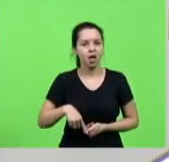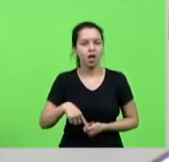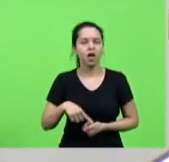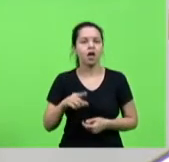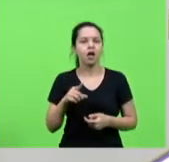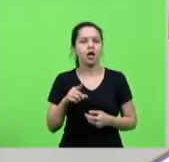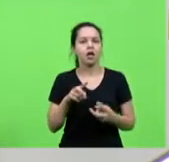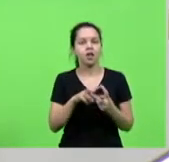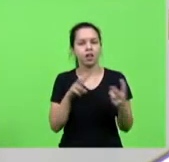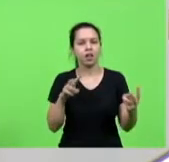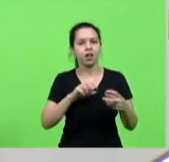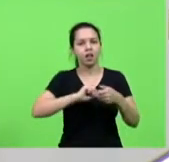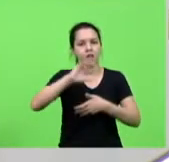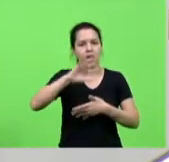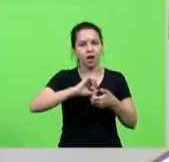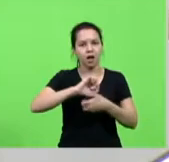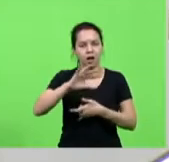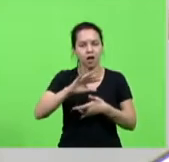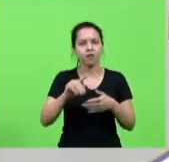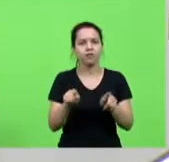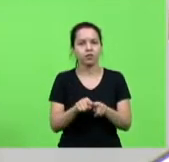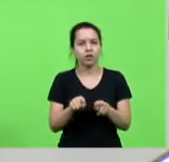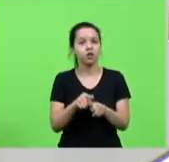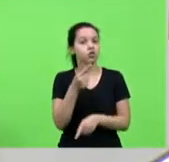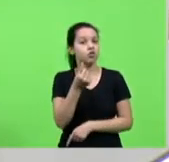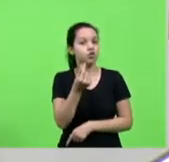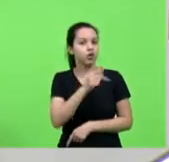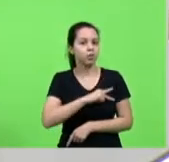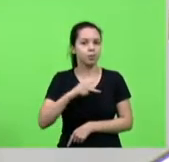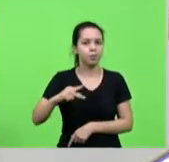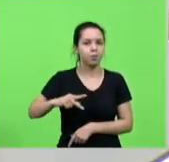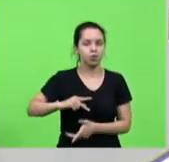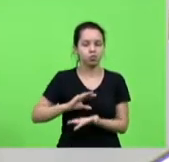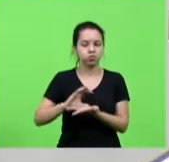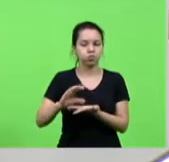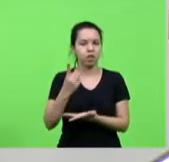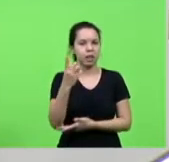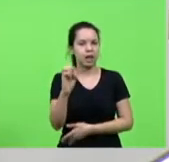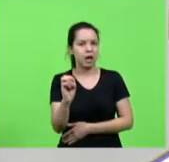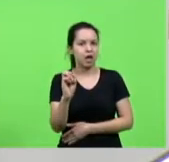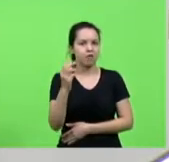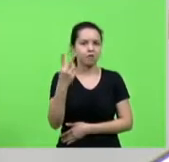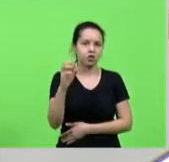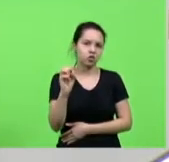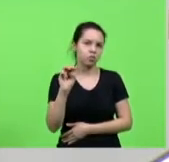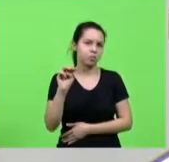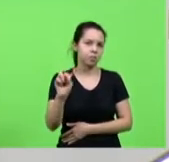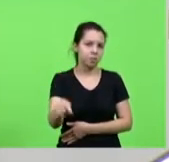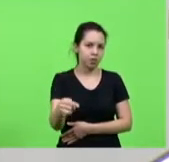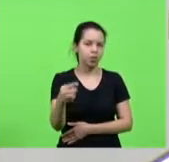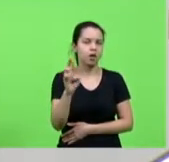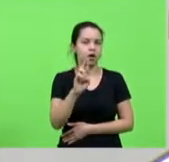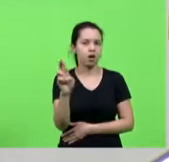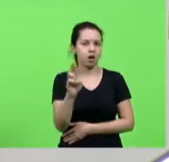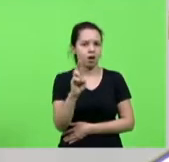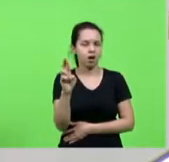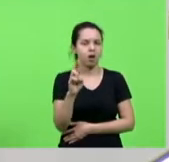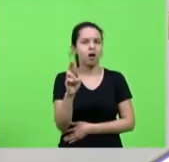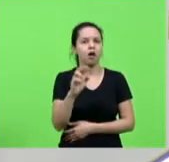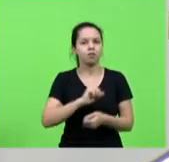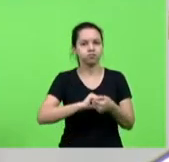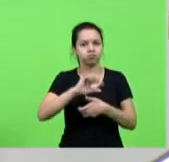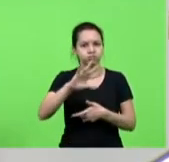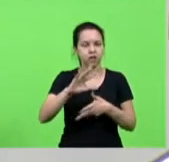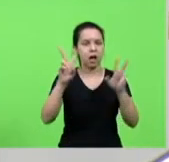lives, que estava recebendo verba pública, cerca de 10, 20 mil reais para transmitir uma live. Uma live com assuntos assim